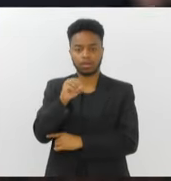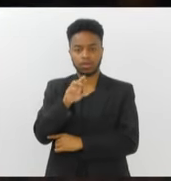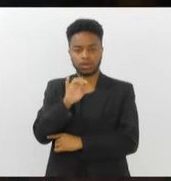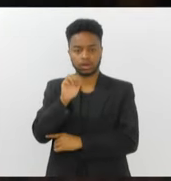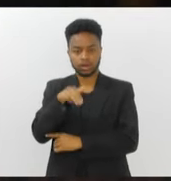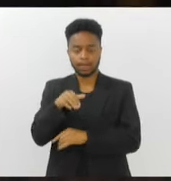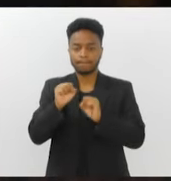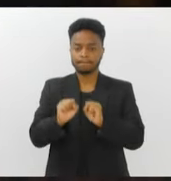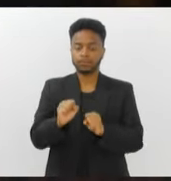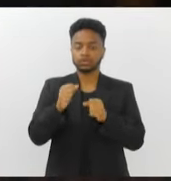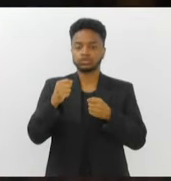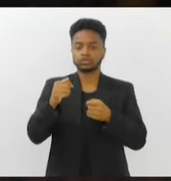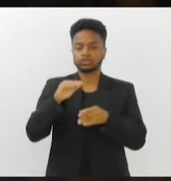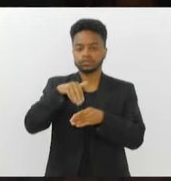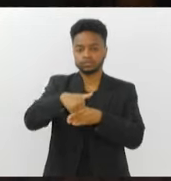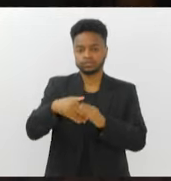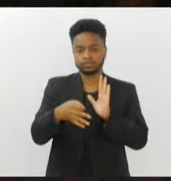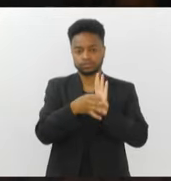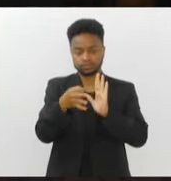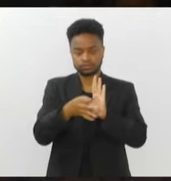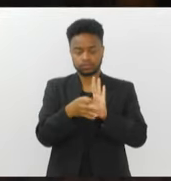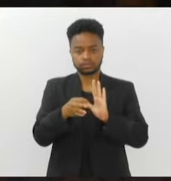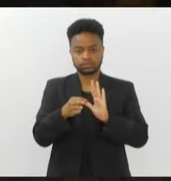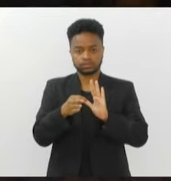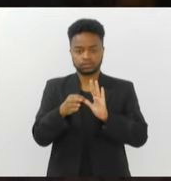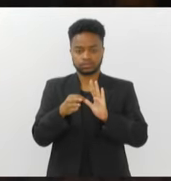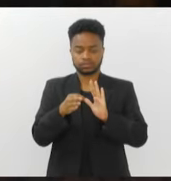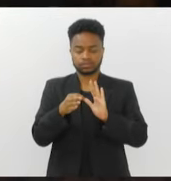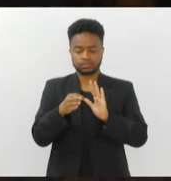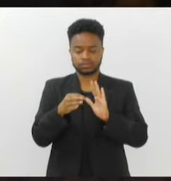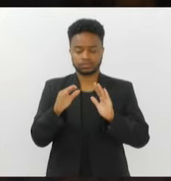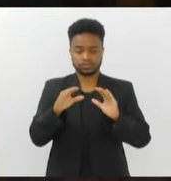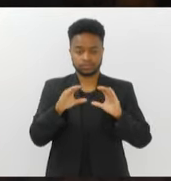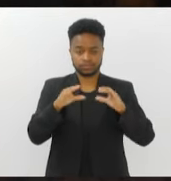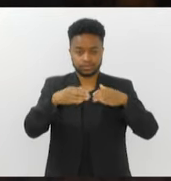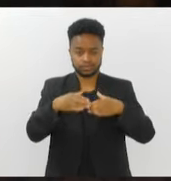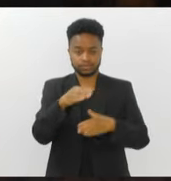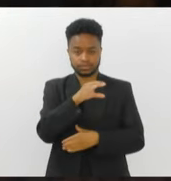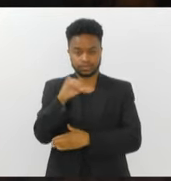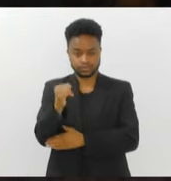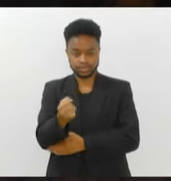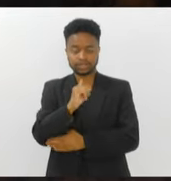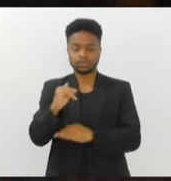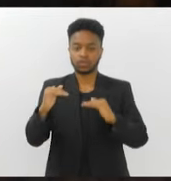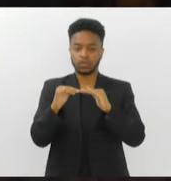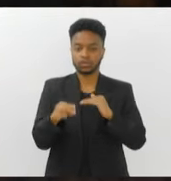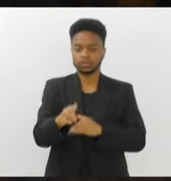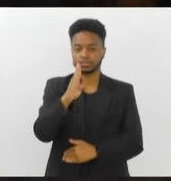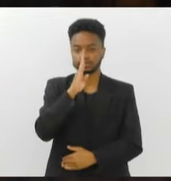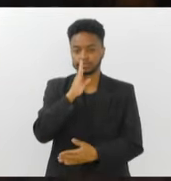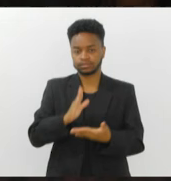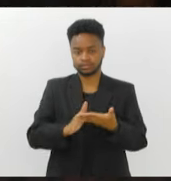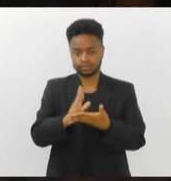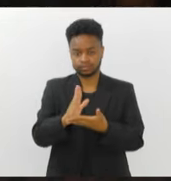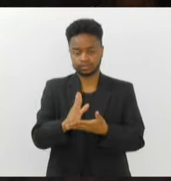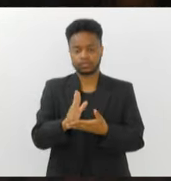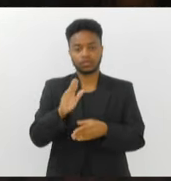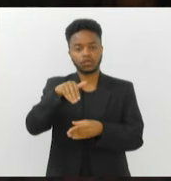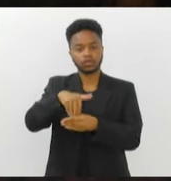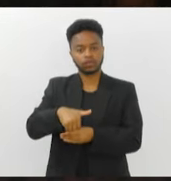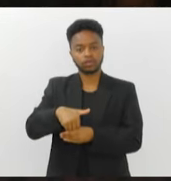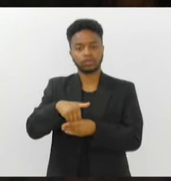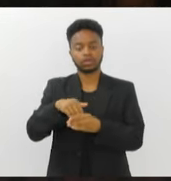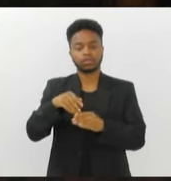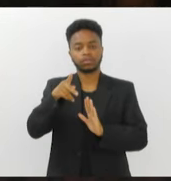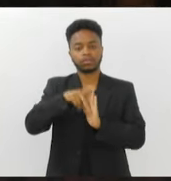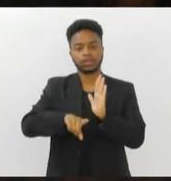votação, parecer da Comissão de Constituição e Justiça. Senhores que aprovam, permaneçam como estão. Aprovado. Em votação, projeto